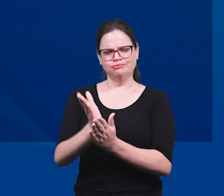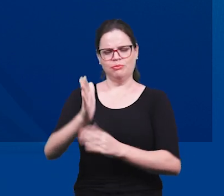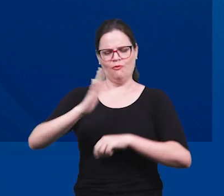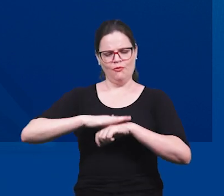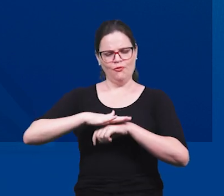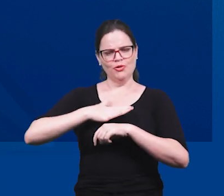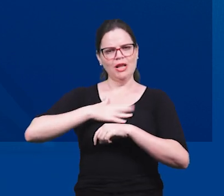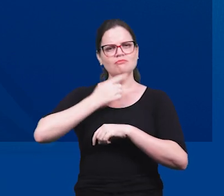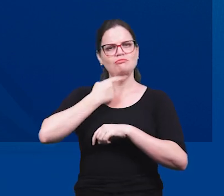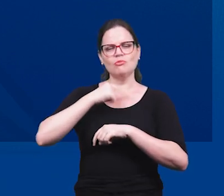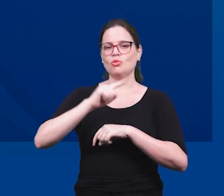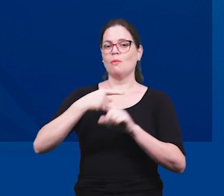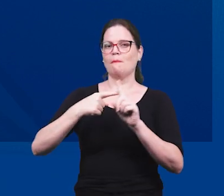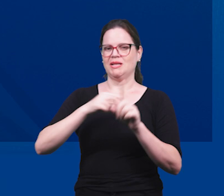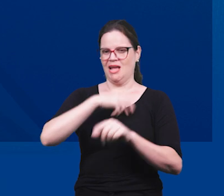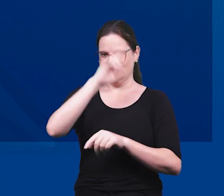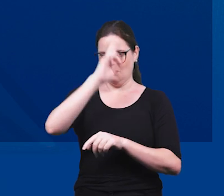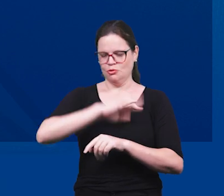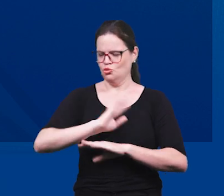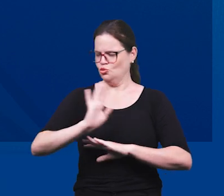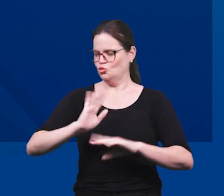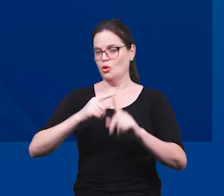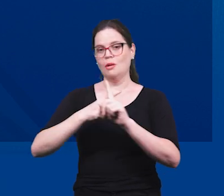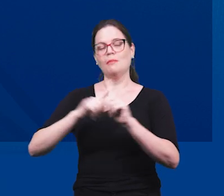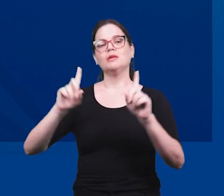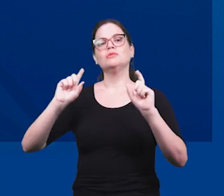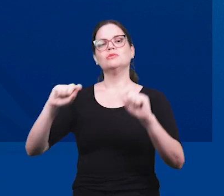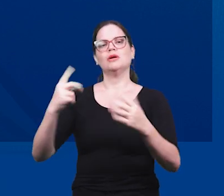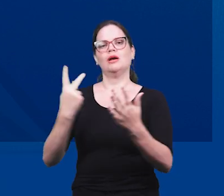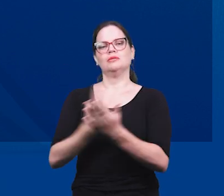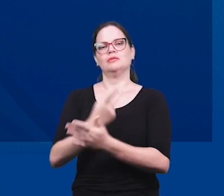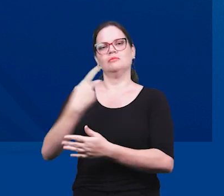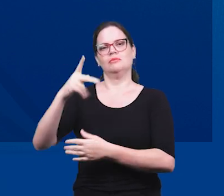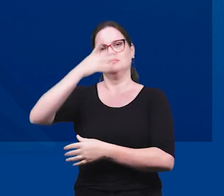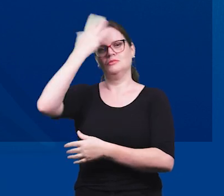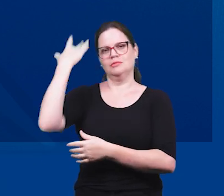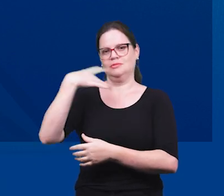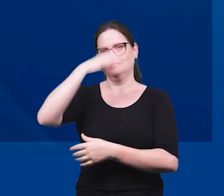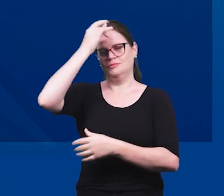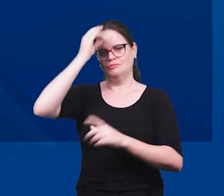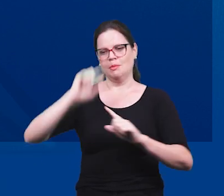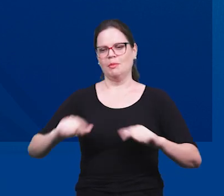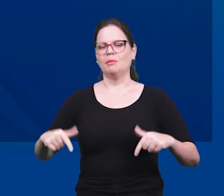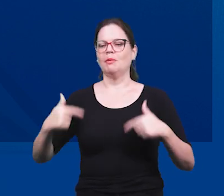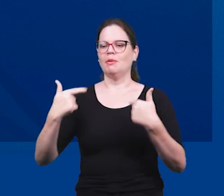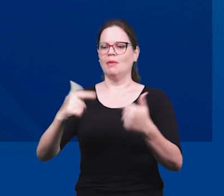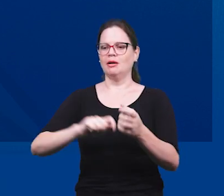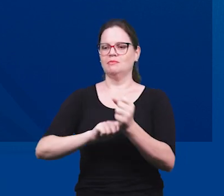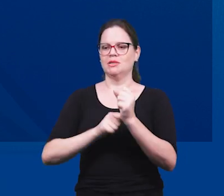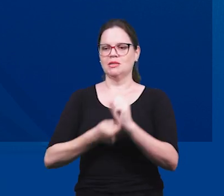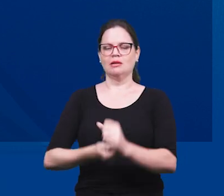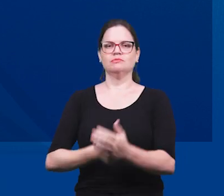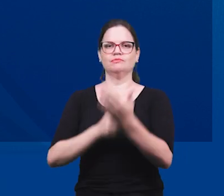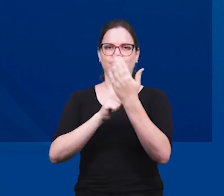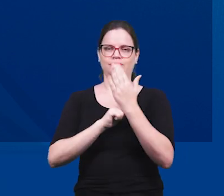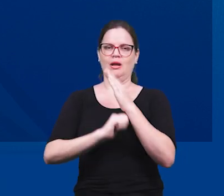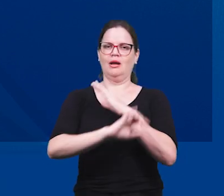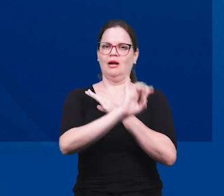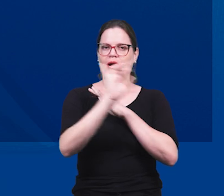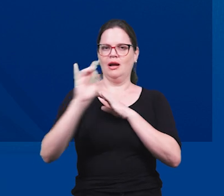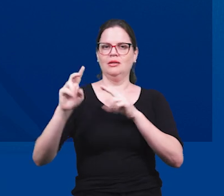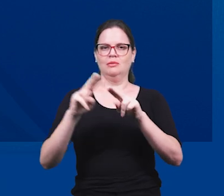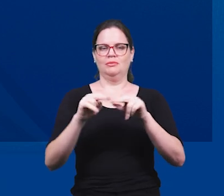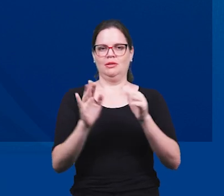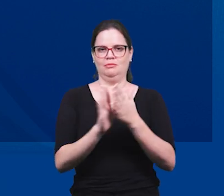sua vontade, segundo a sua razão, mas seguindo sim a operação do Espírito Santo, onde tem revelado os seus mistérios através da